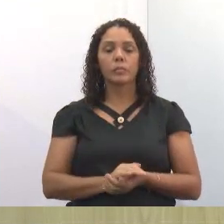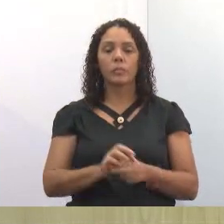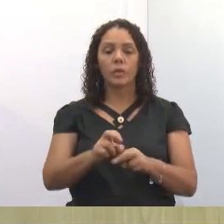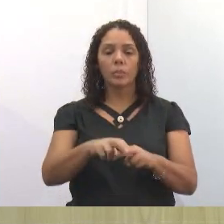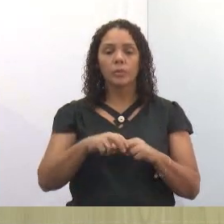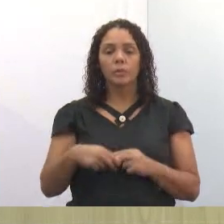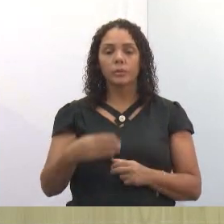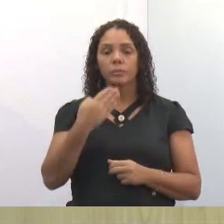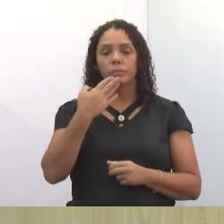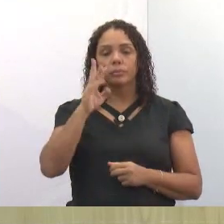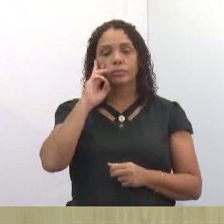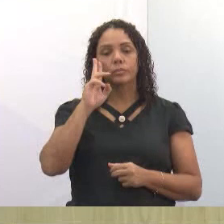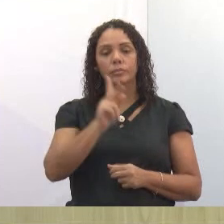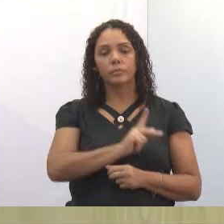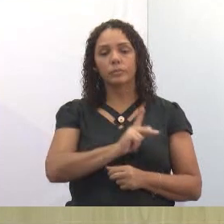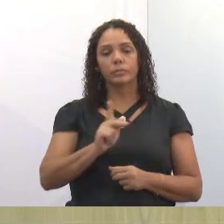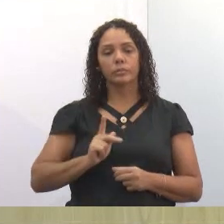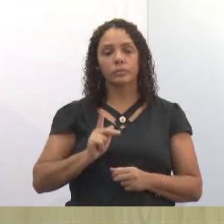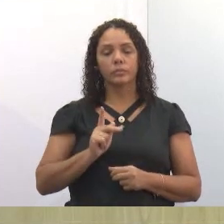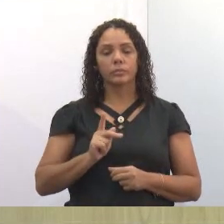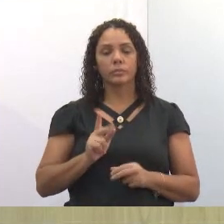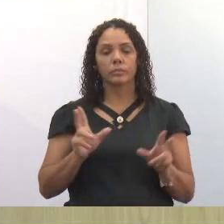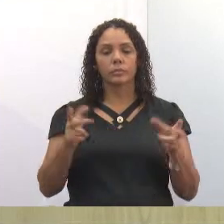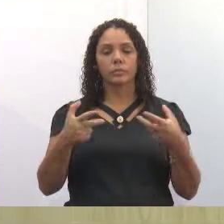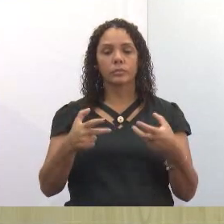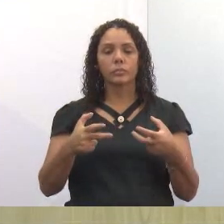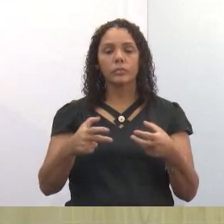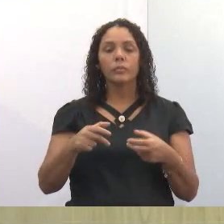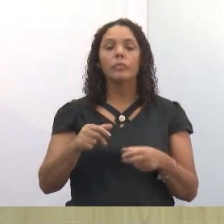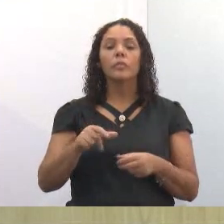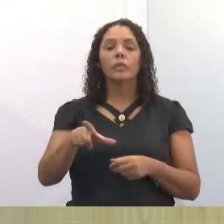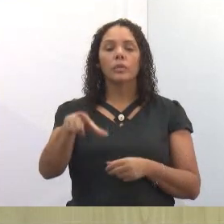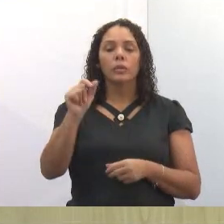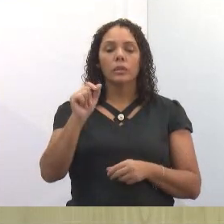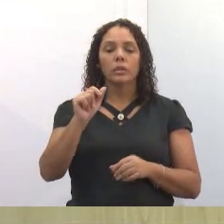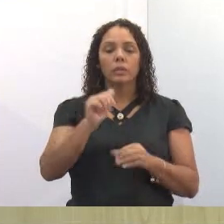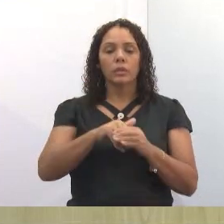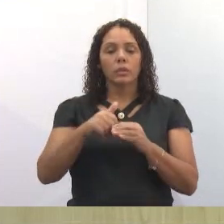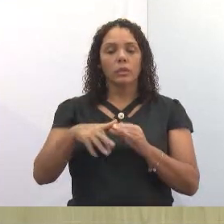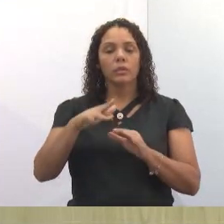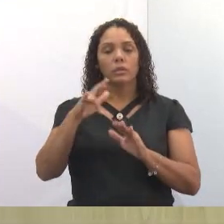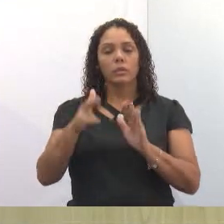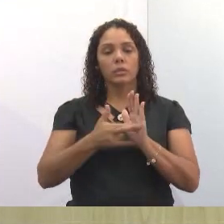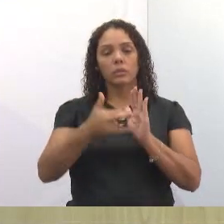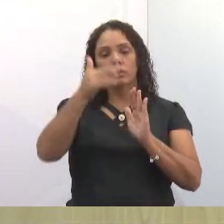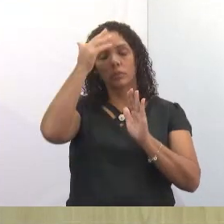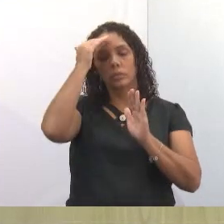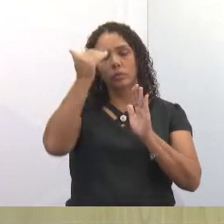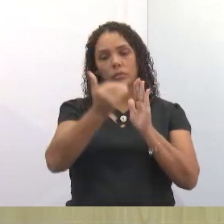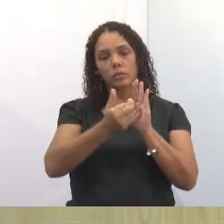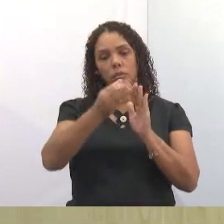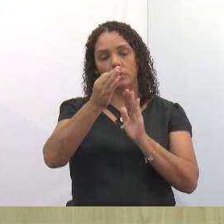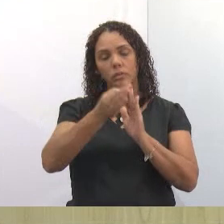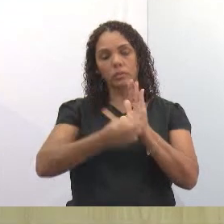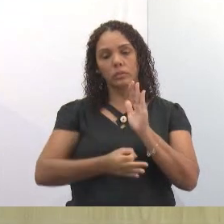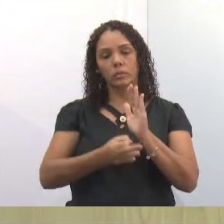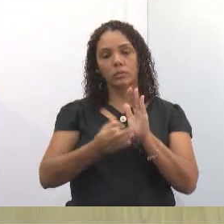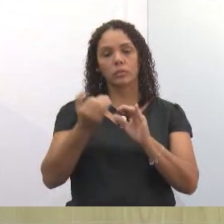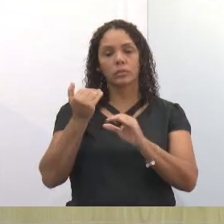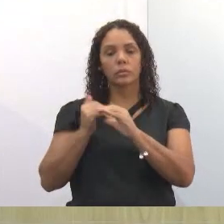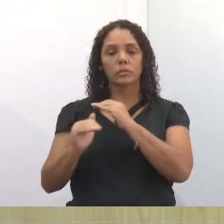Requeremos ao excelentíssimo senhor presidente da casa, ouvido e aprovado pelo egrégio plenário, cumpridas as formalidades